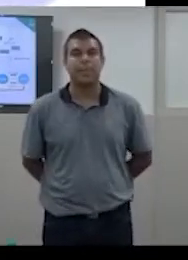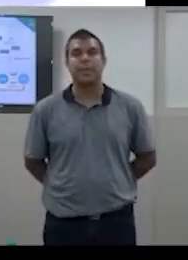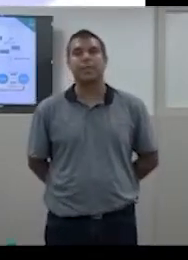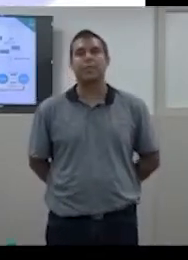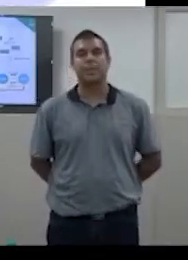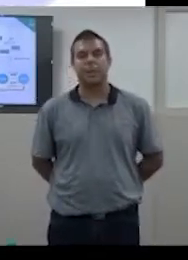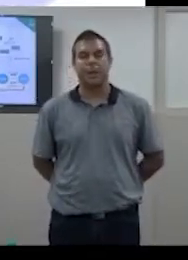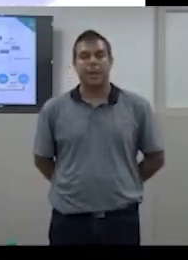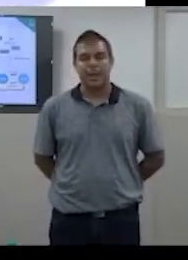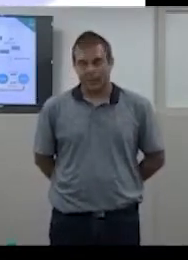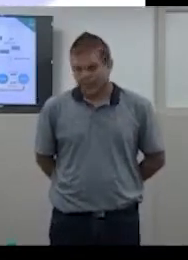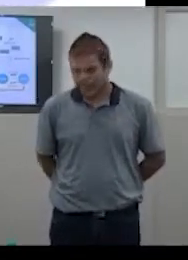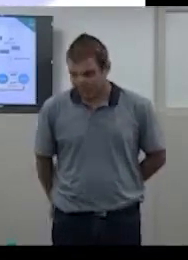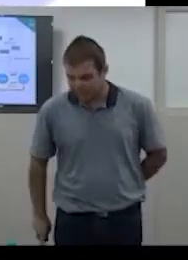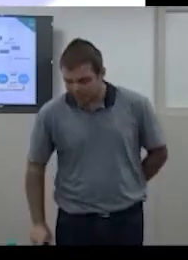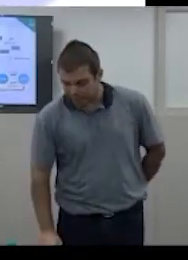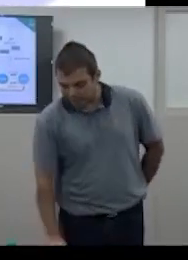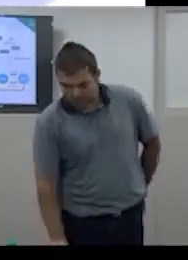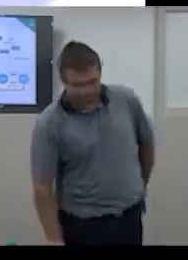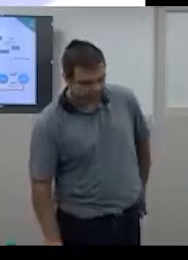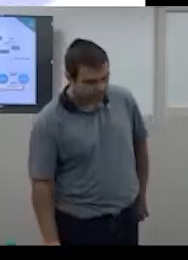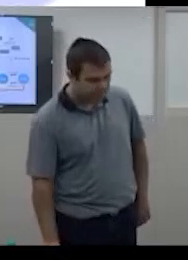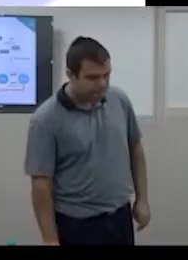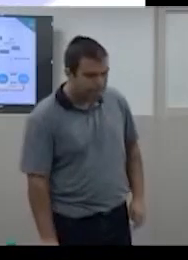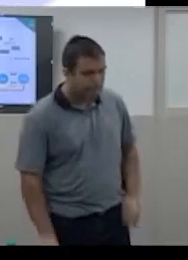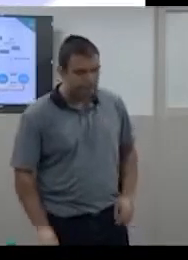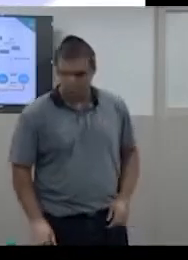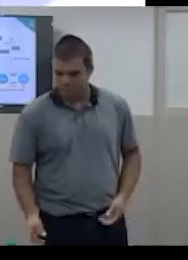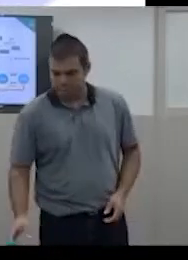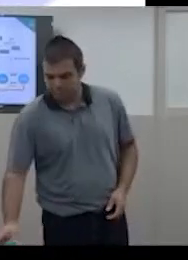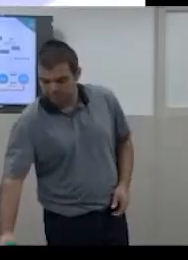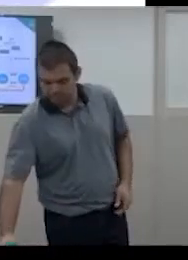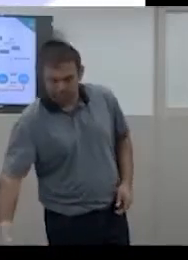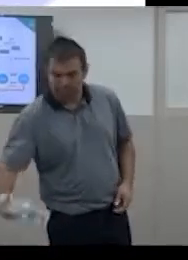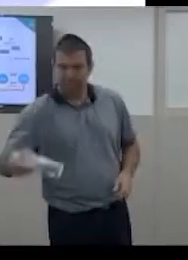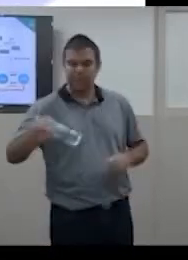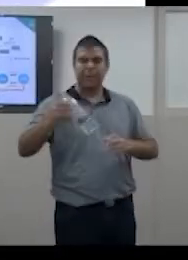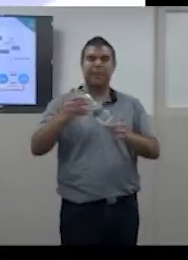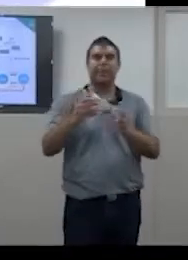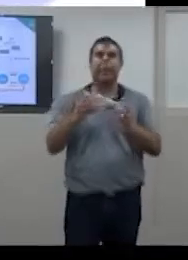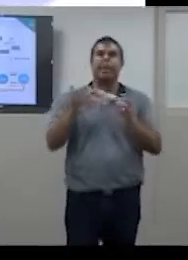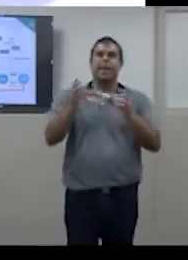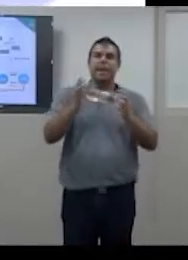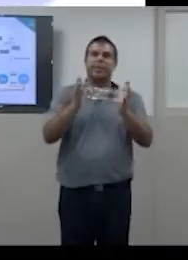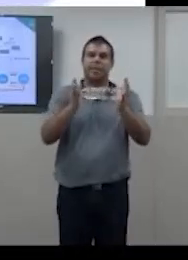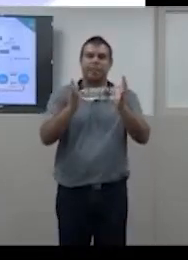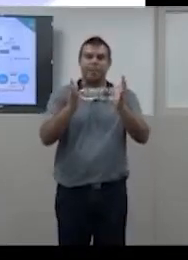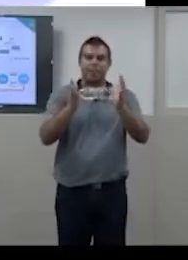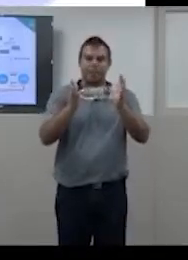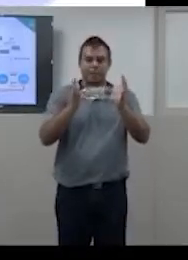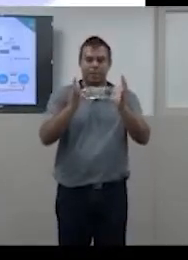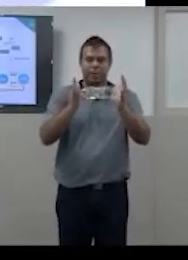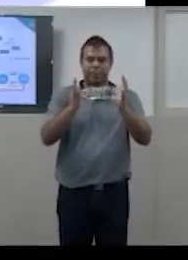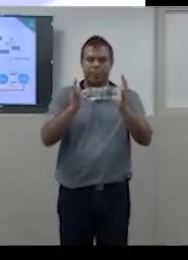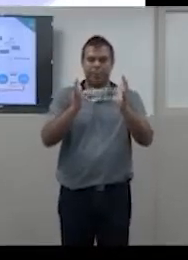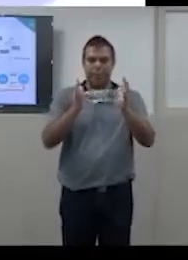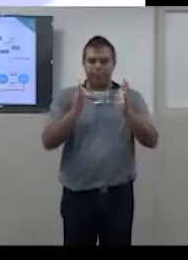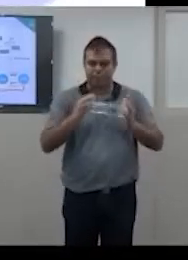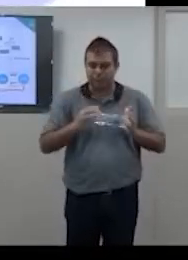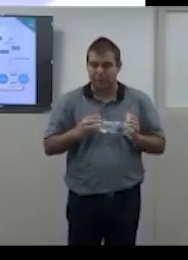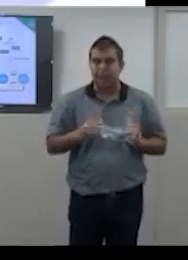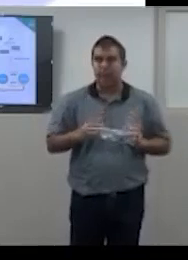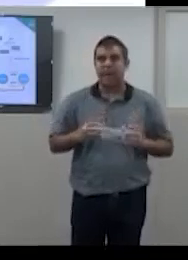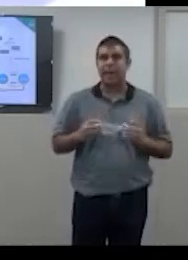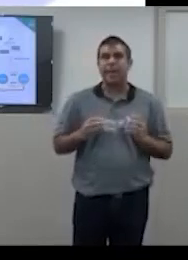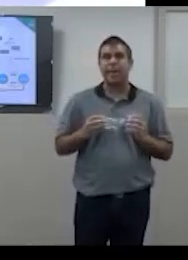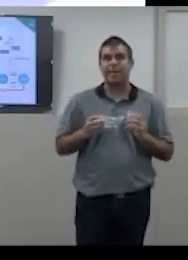essa abordagem de maneira muito melhor. Então assim, vamos imaginar uma bola de gelo. Vamos pegar aqui como referência. Essa bola de gelo que você tem